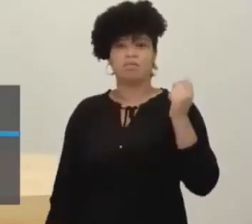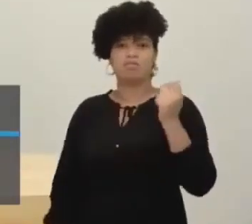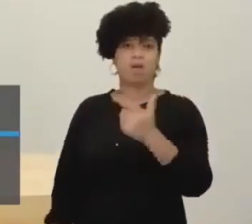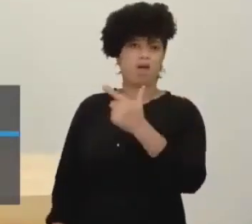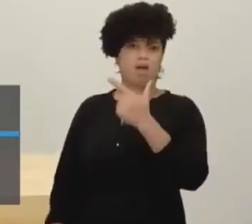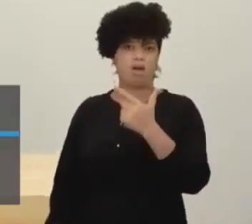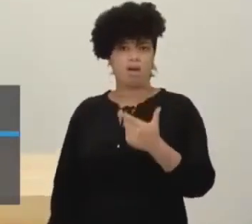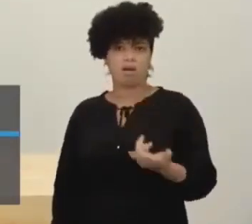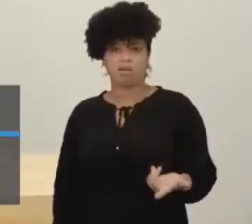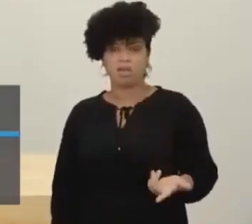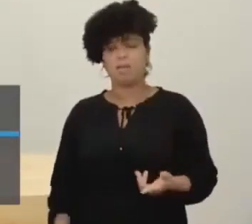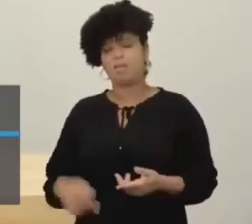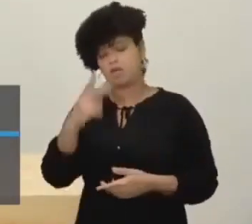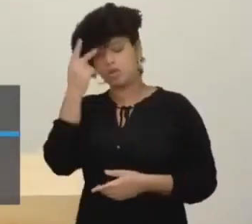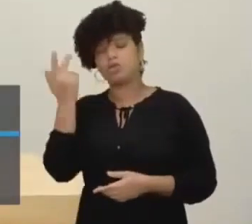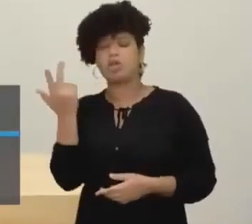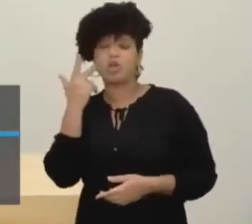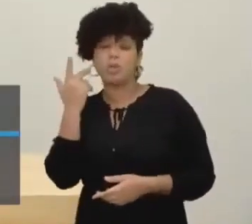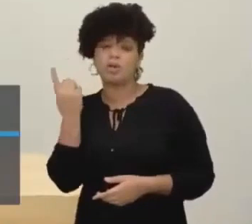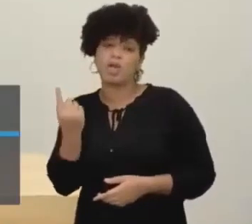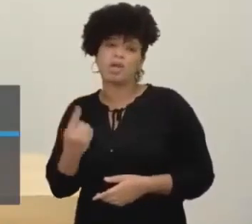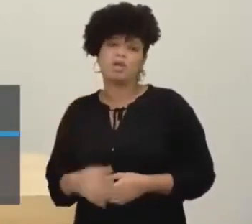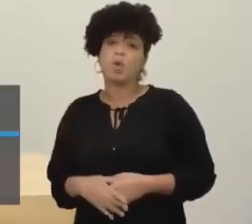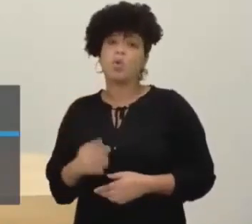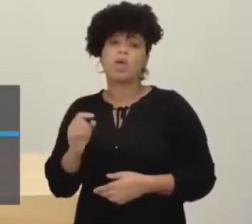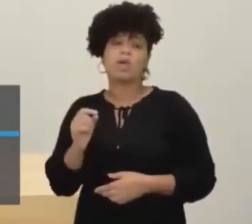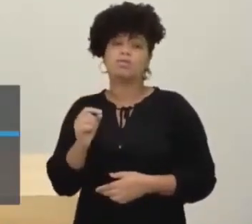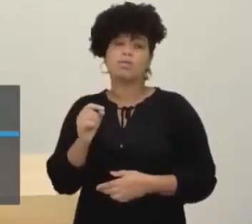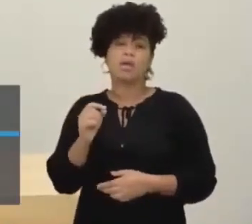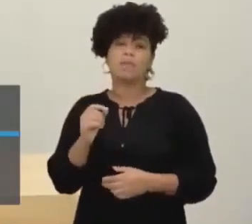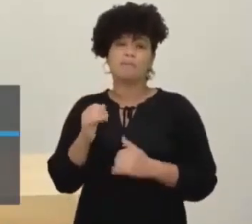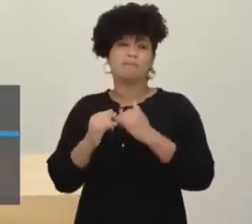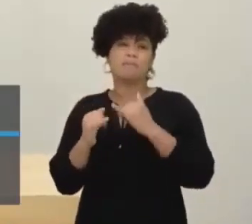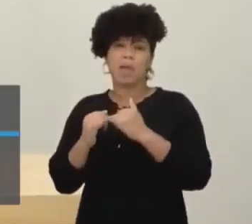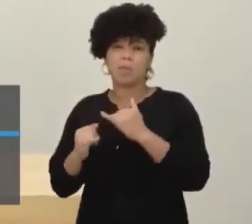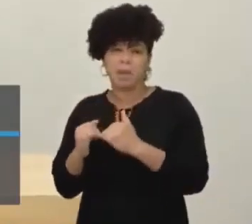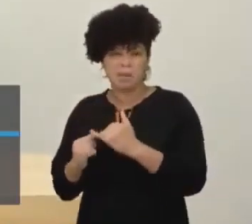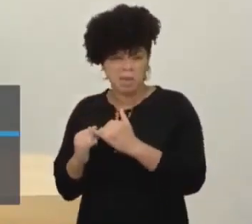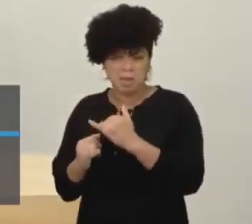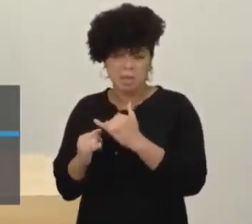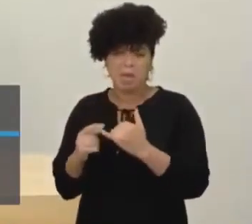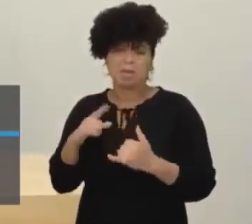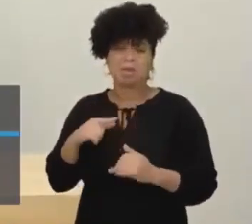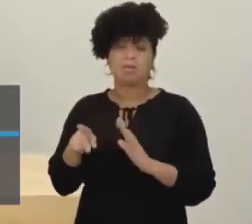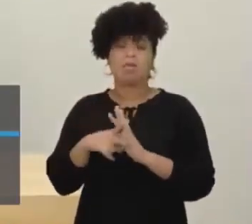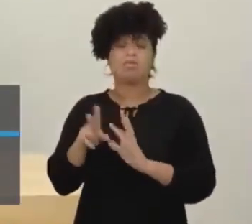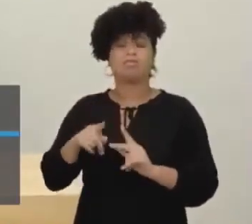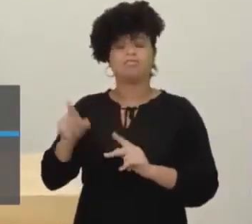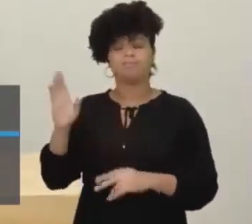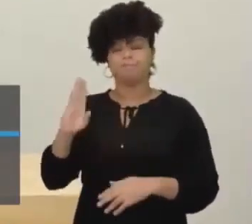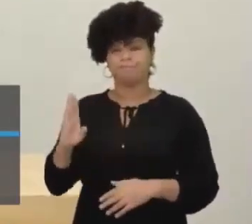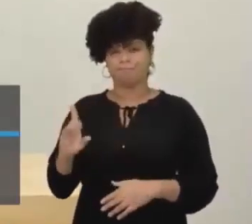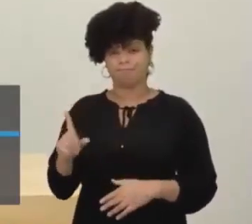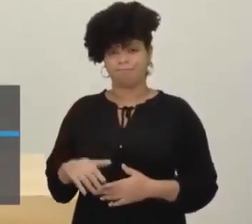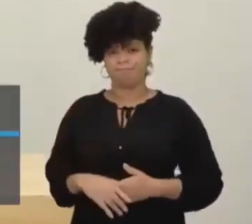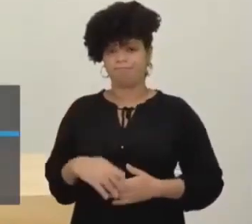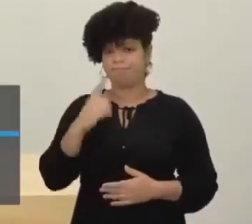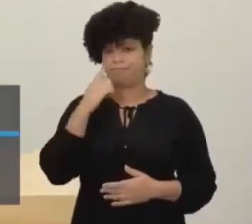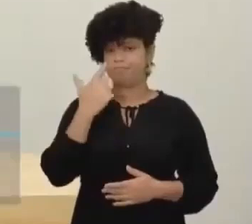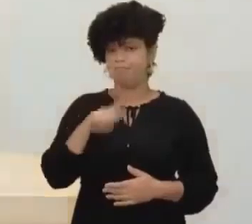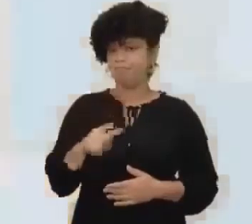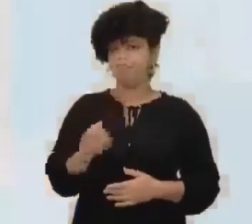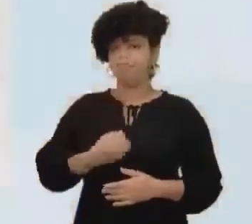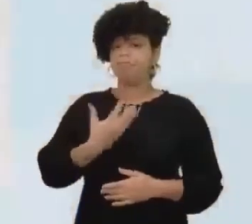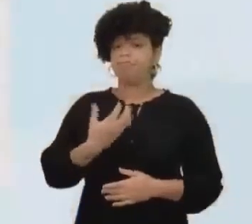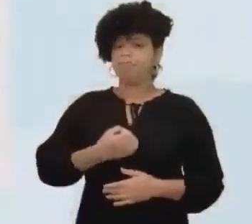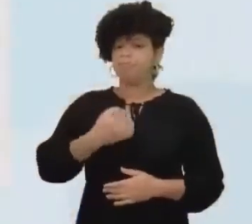em torno aí de um salário mínimo que a média salarial de boa parte do cidadão brasileiro Tá certo vamos ver um outro